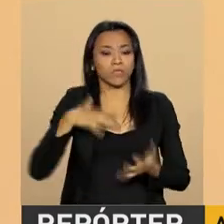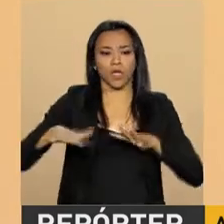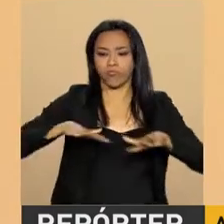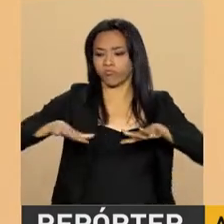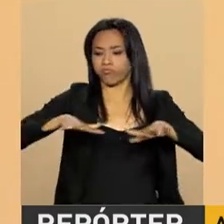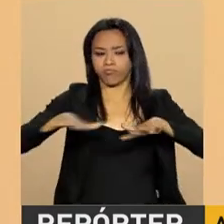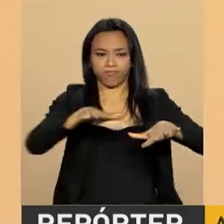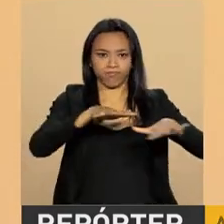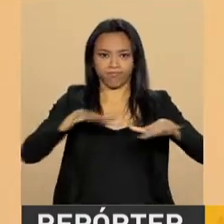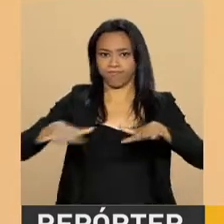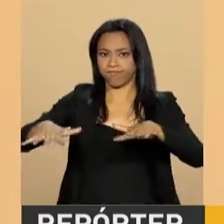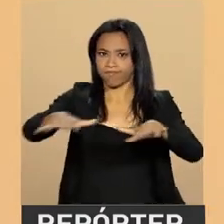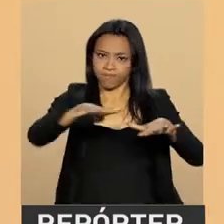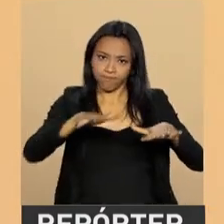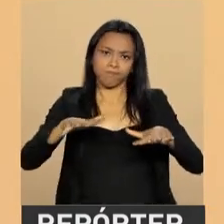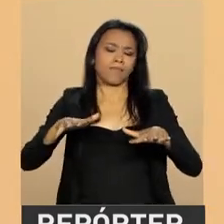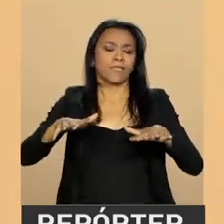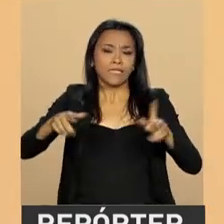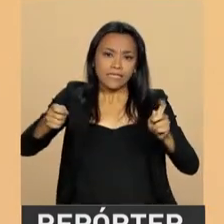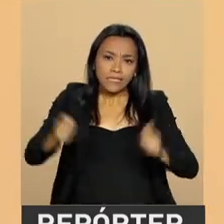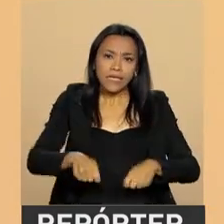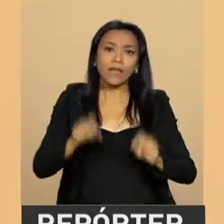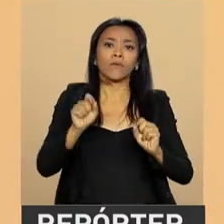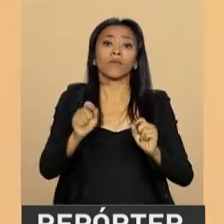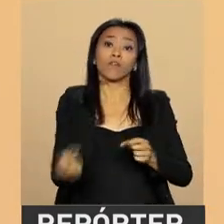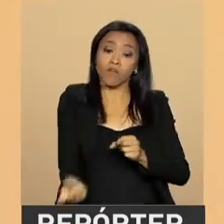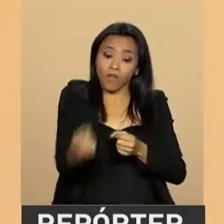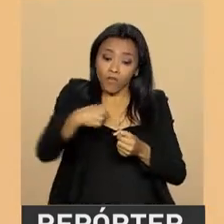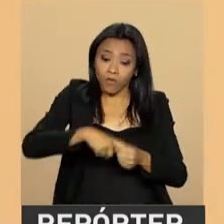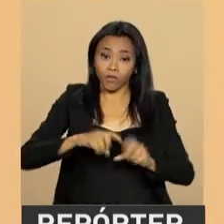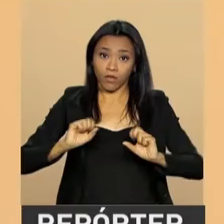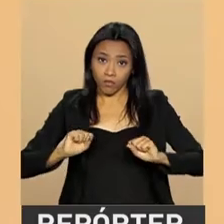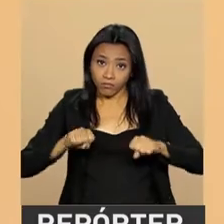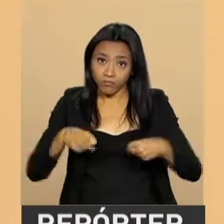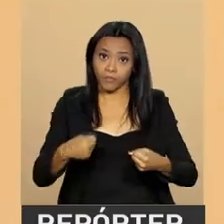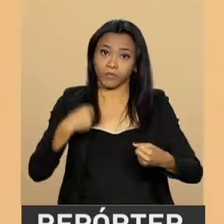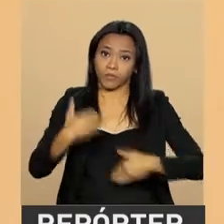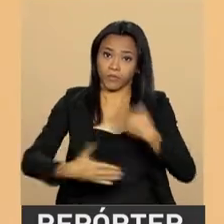potencial para liderar a volta ao crescimento, junto com o setor de agricultura.